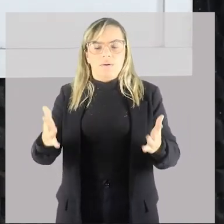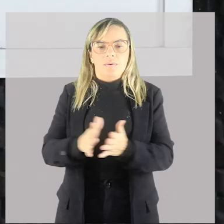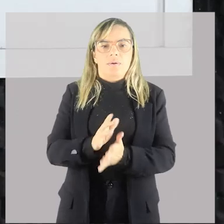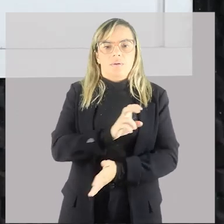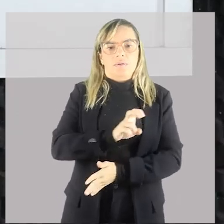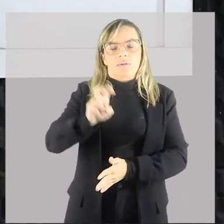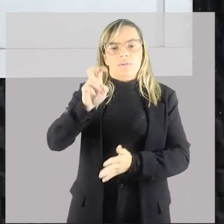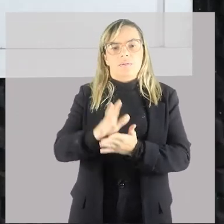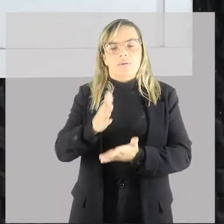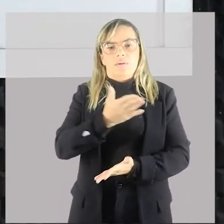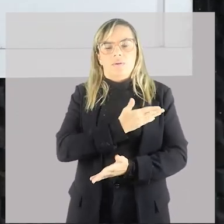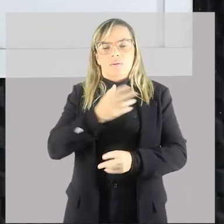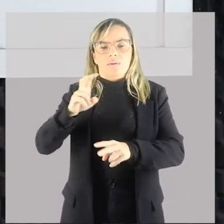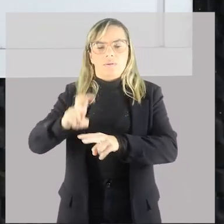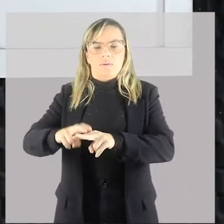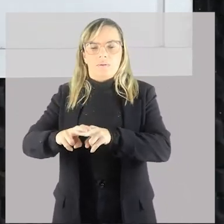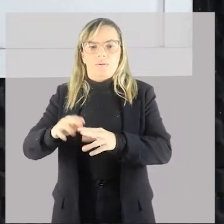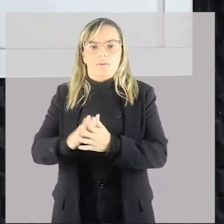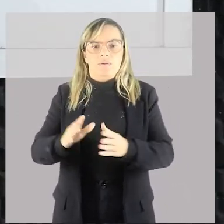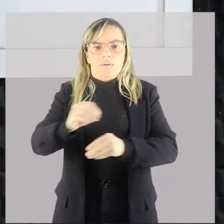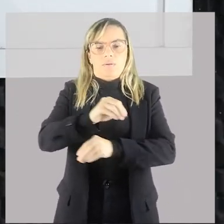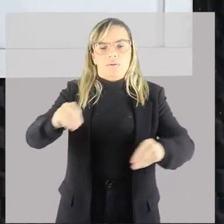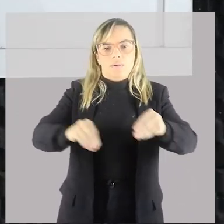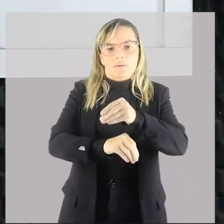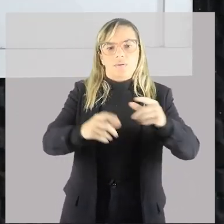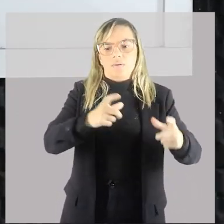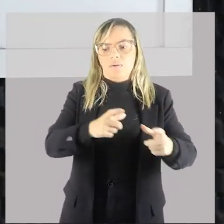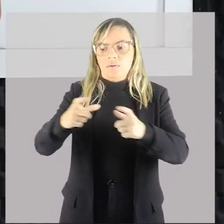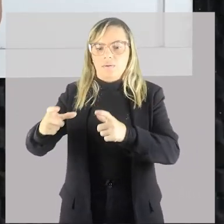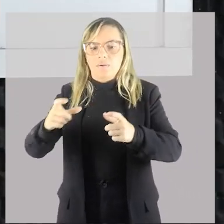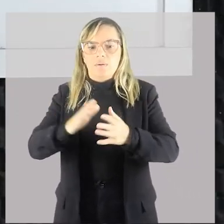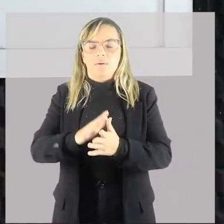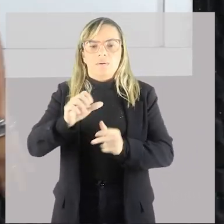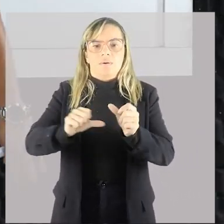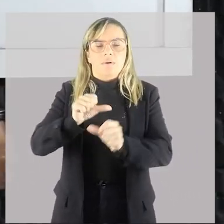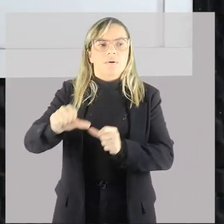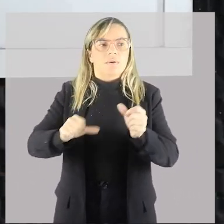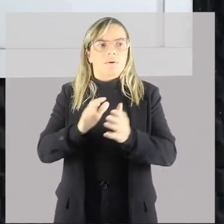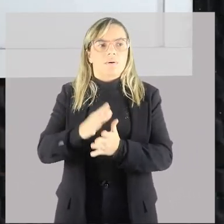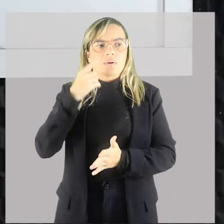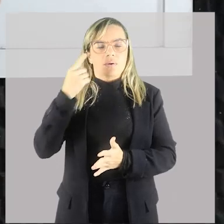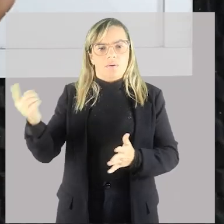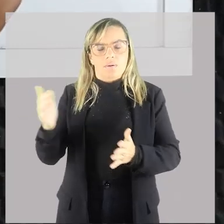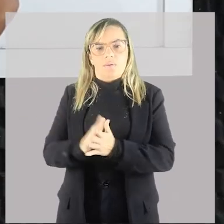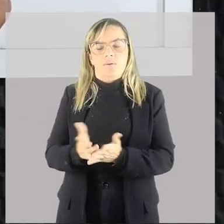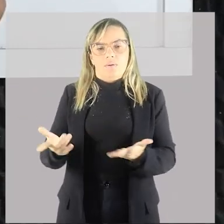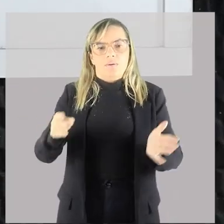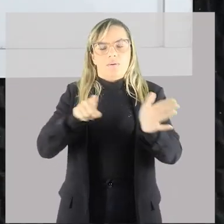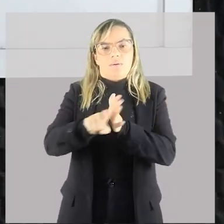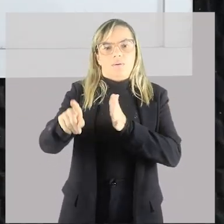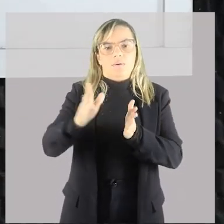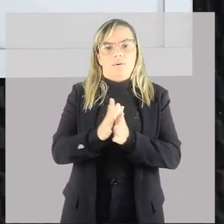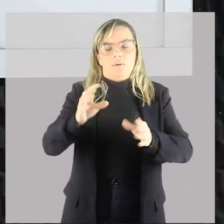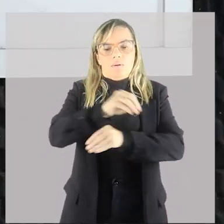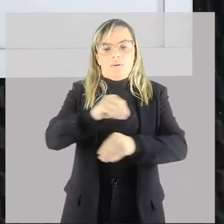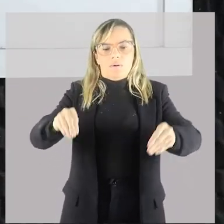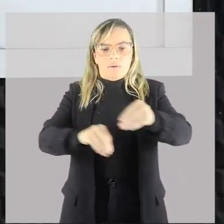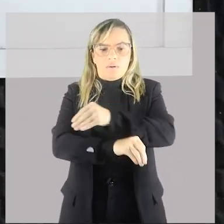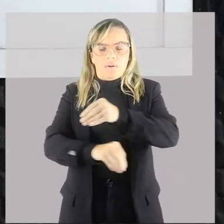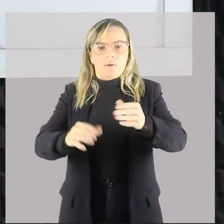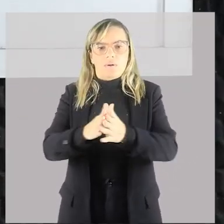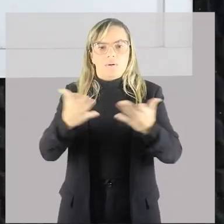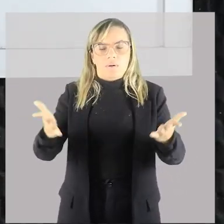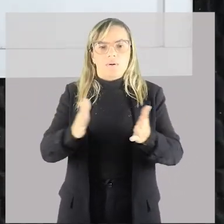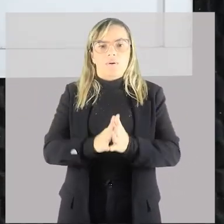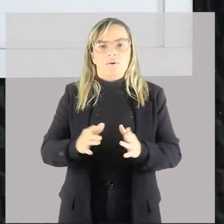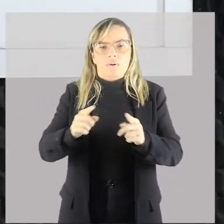5 elementos aqui nessas 5 vagas. Tá? Então, um problema de permutação, você percebe.